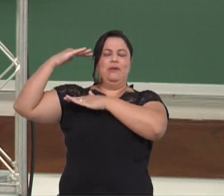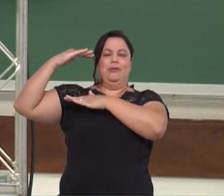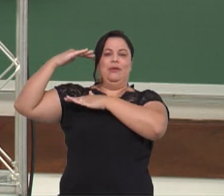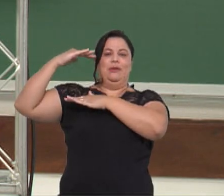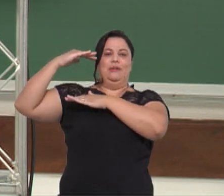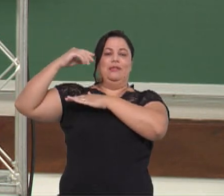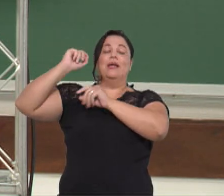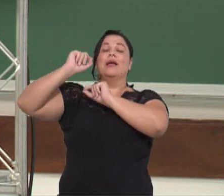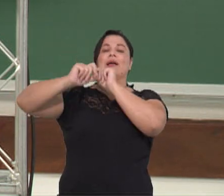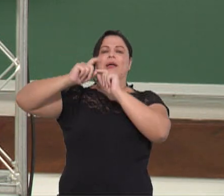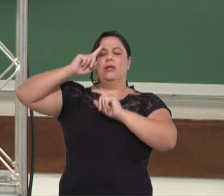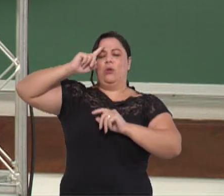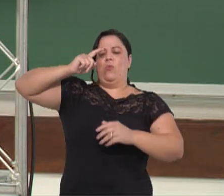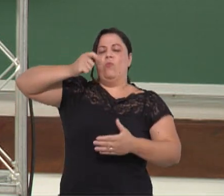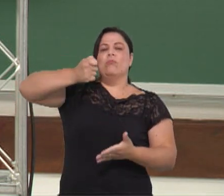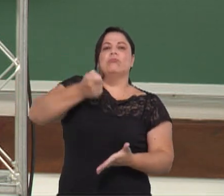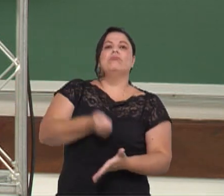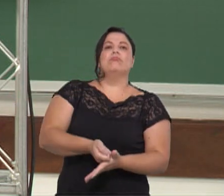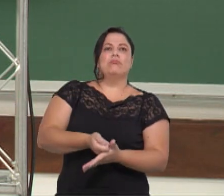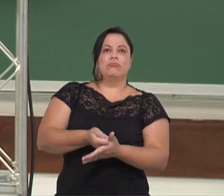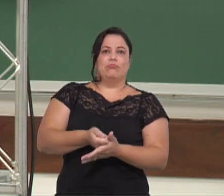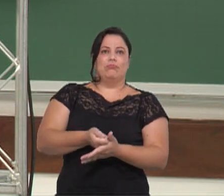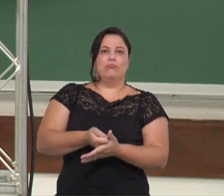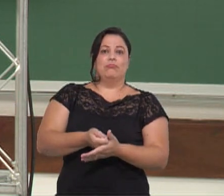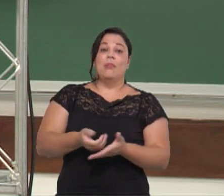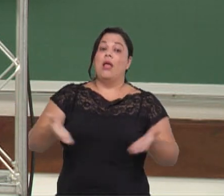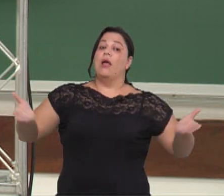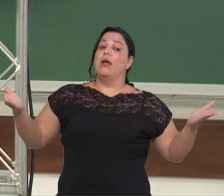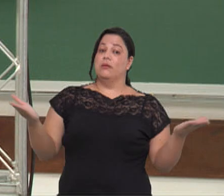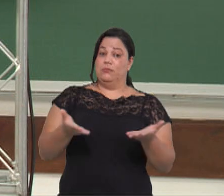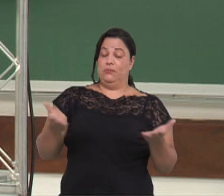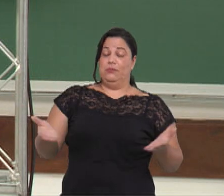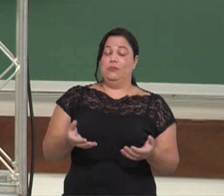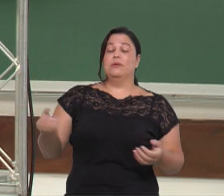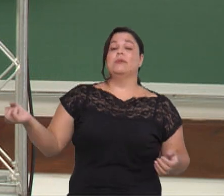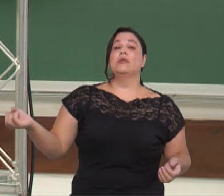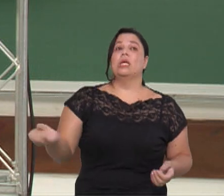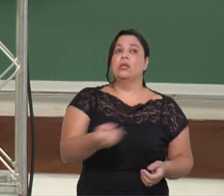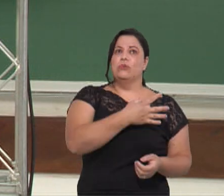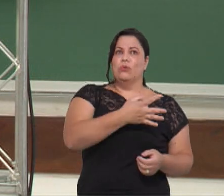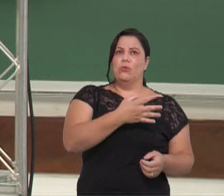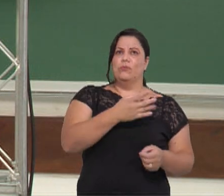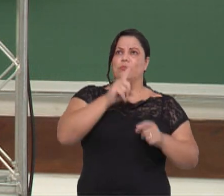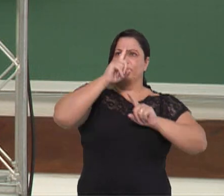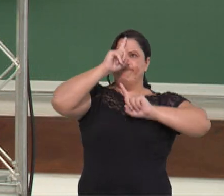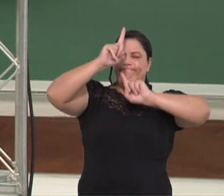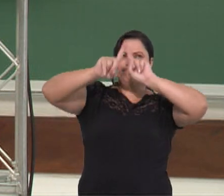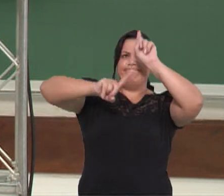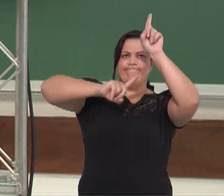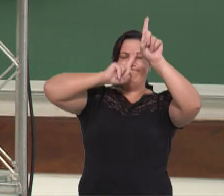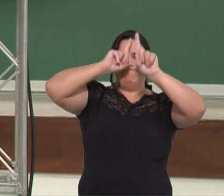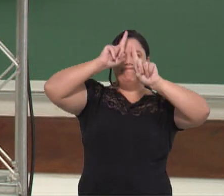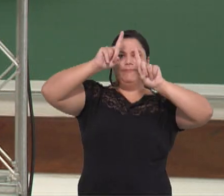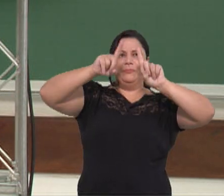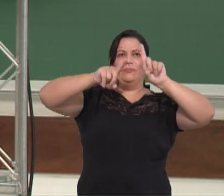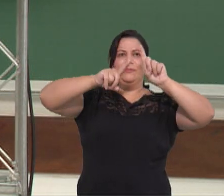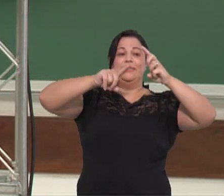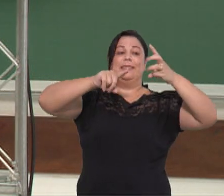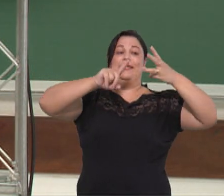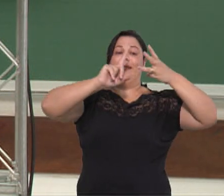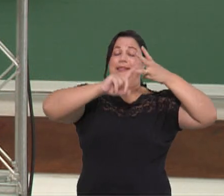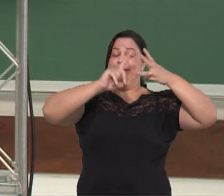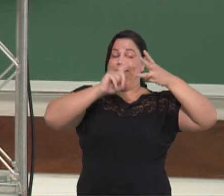Constituinte está gestando, está criando, através desse terceiro estado que representa o